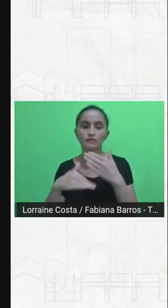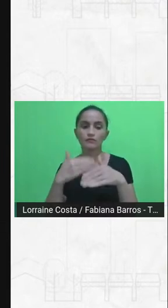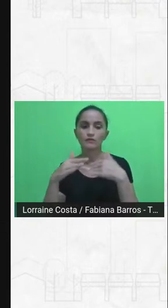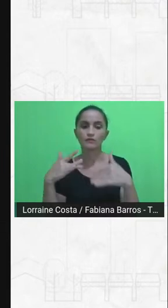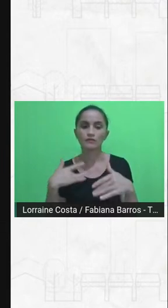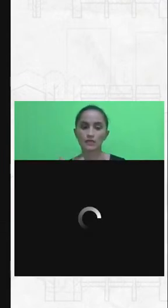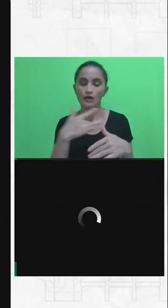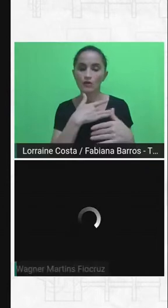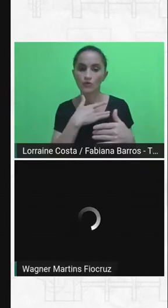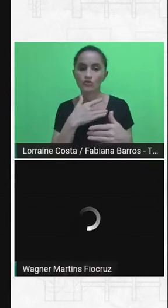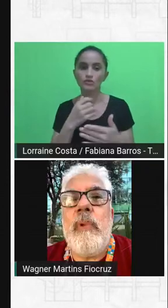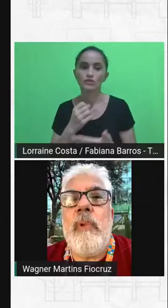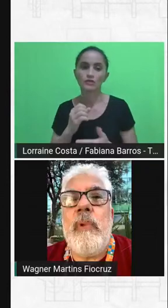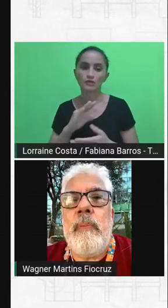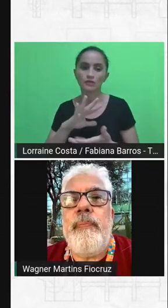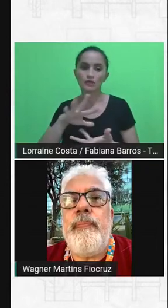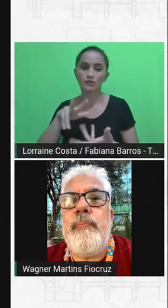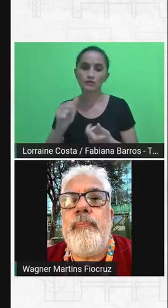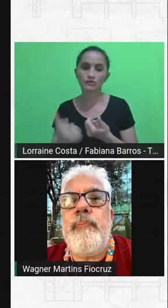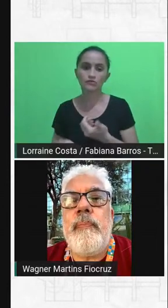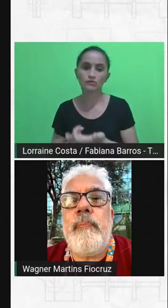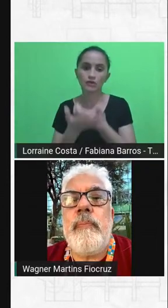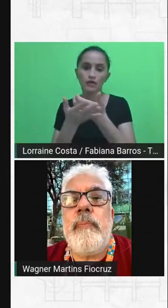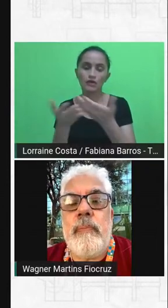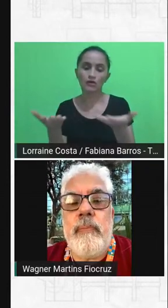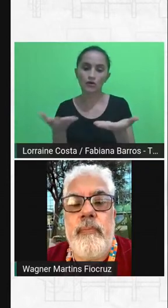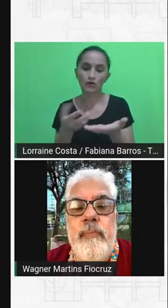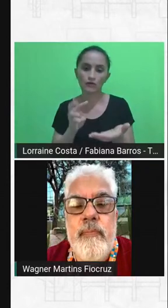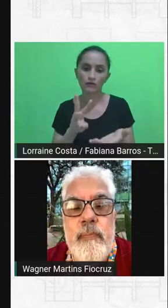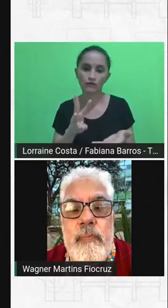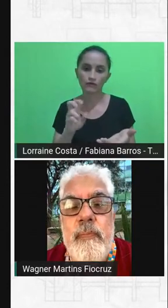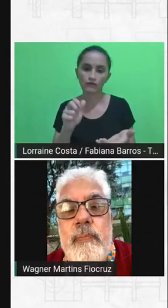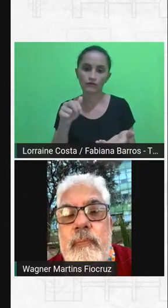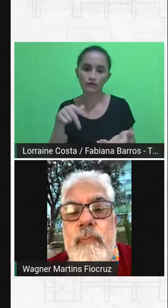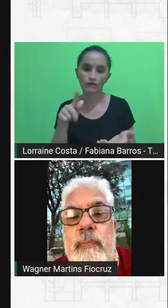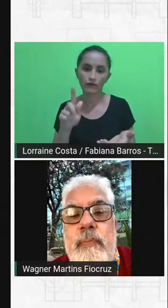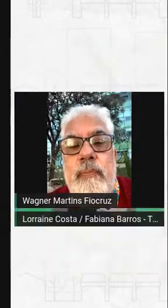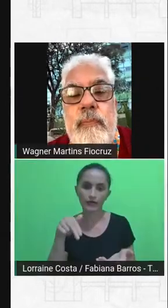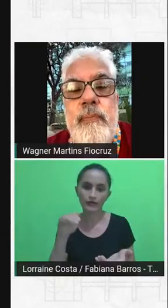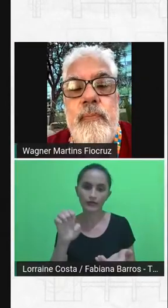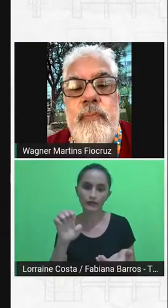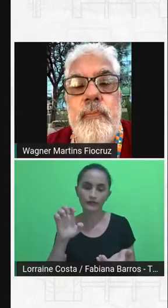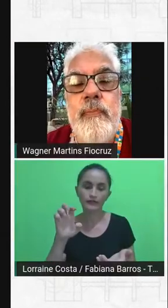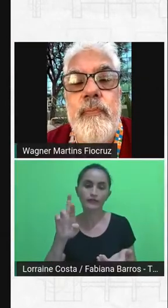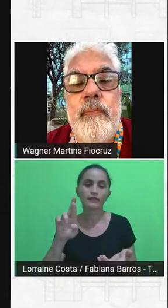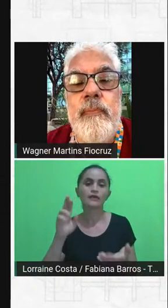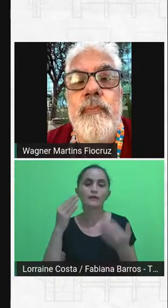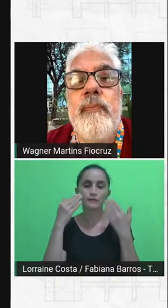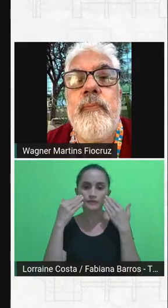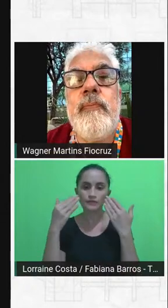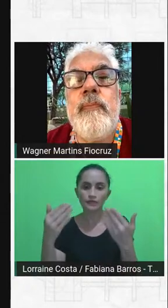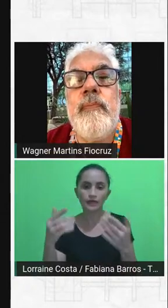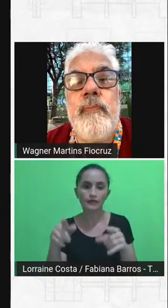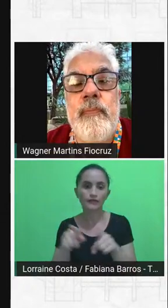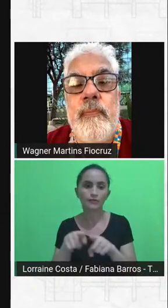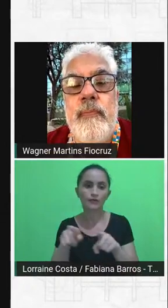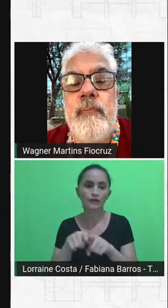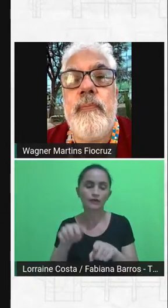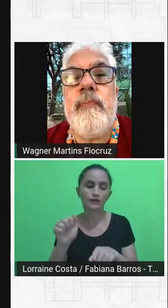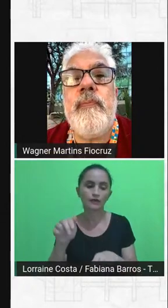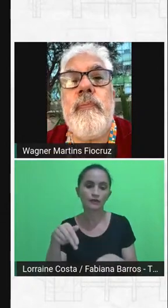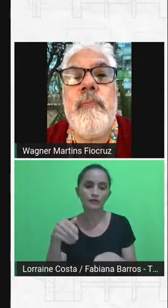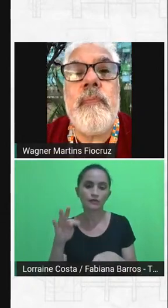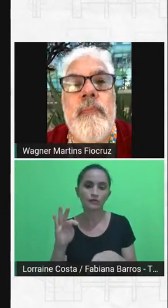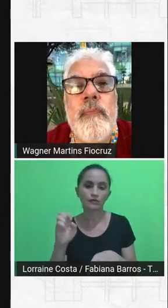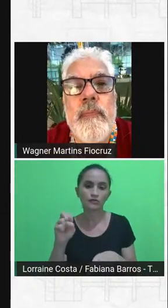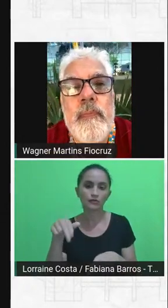apresentar para nós o trabalho é o Wagner Jesus Martins e a Antônia Sheila Gomes Lima. Eu peço que vocês possam, dentro do possível, ficar